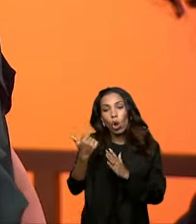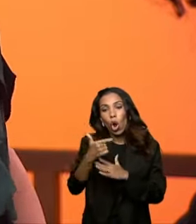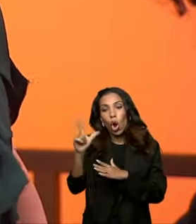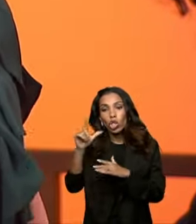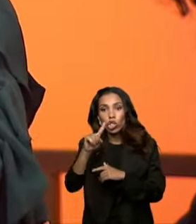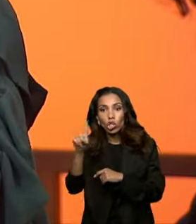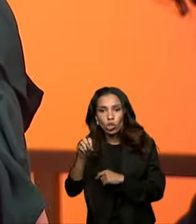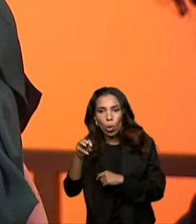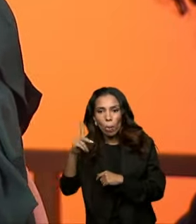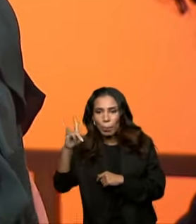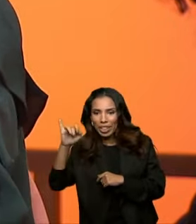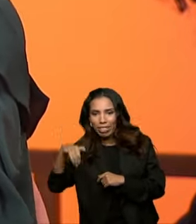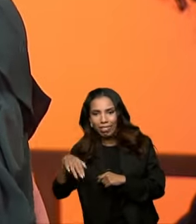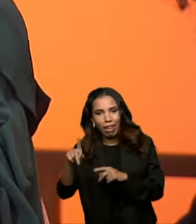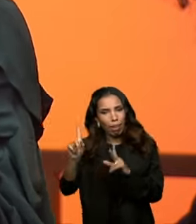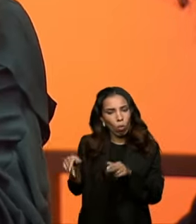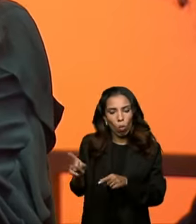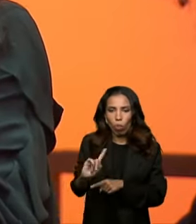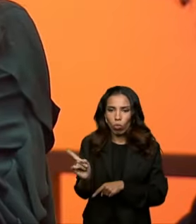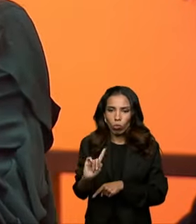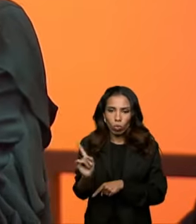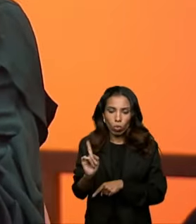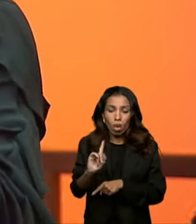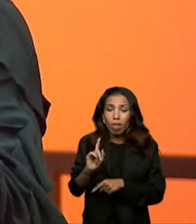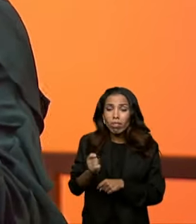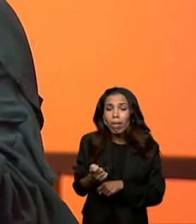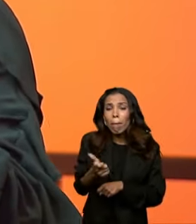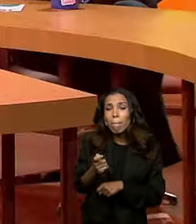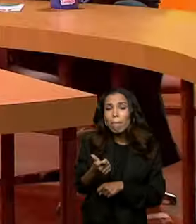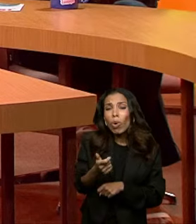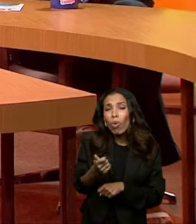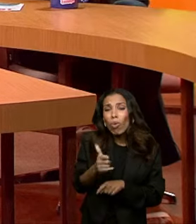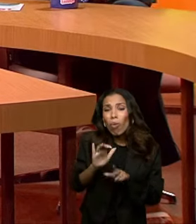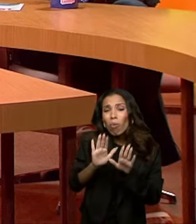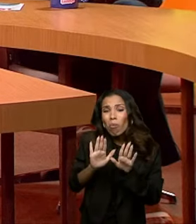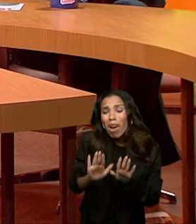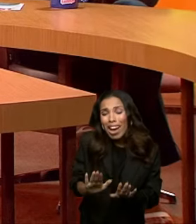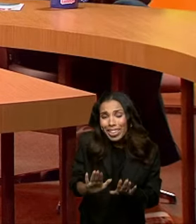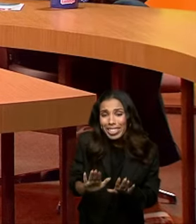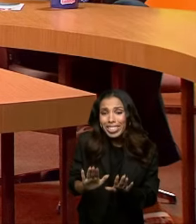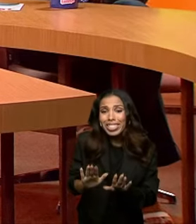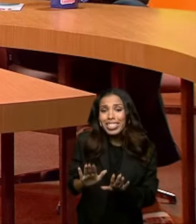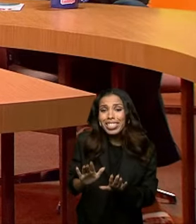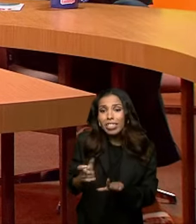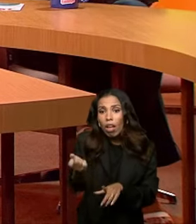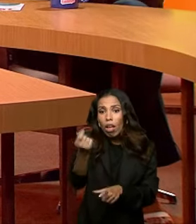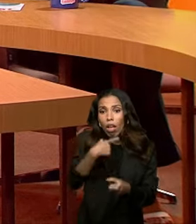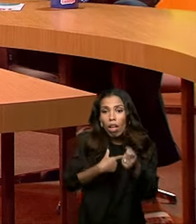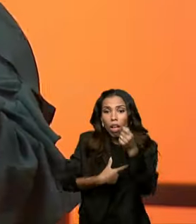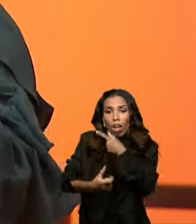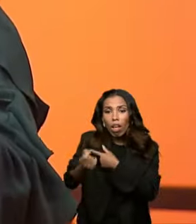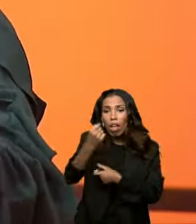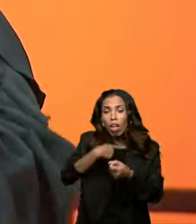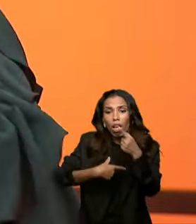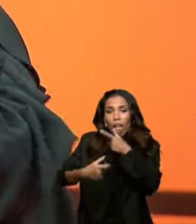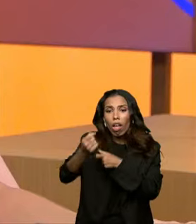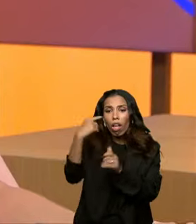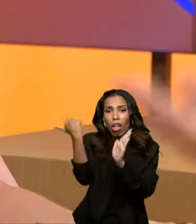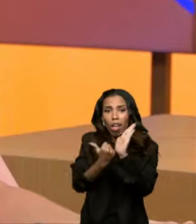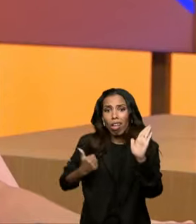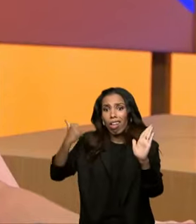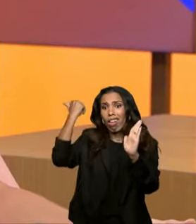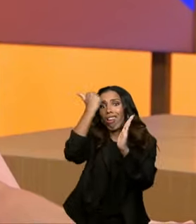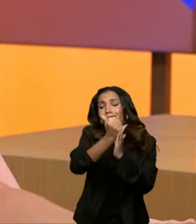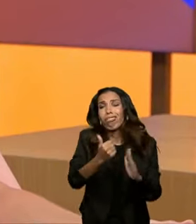Zolpidem. Ela tem muito pouco efeito colateral, mas ela também, tomada indiscriminadamente, em dose adequada, não